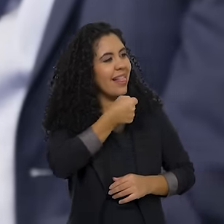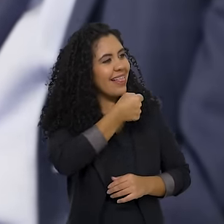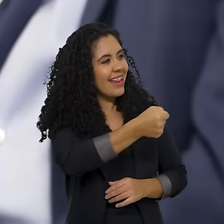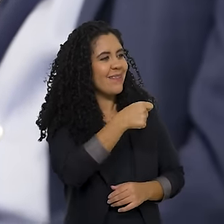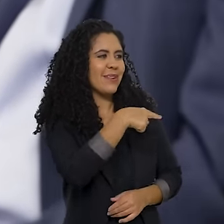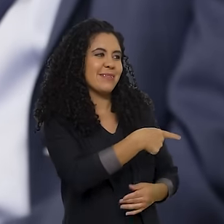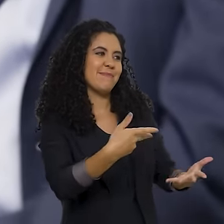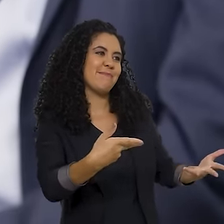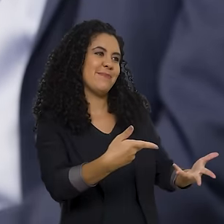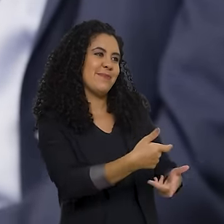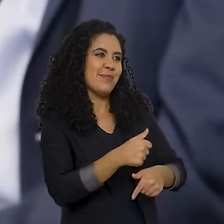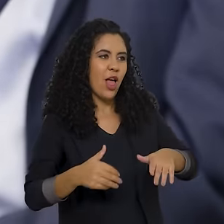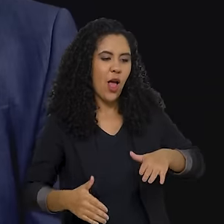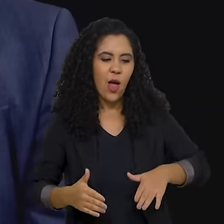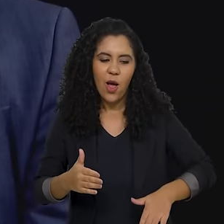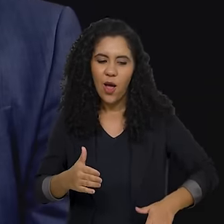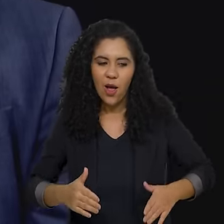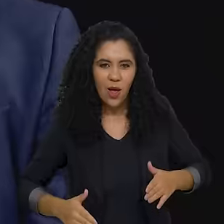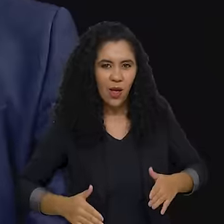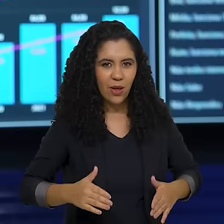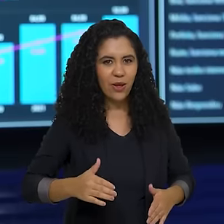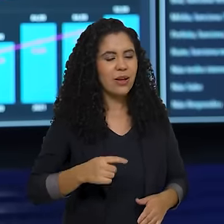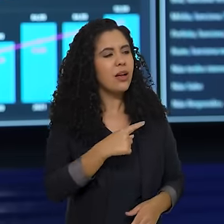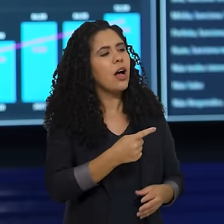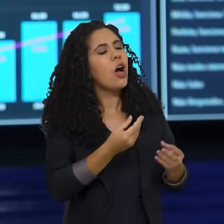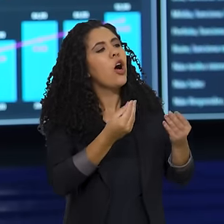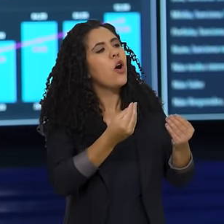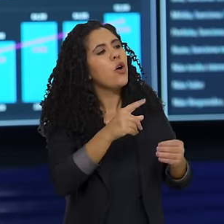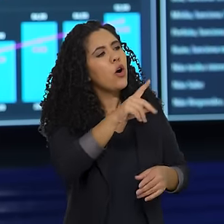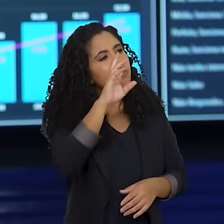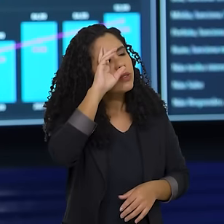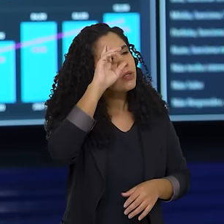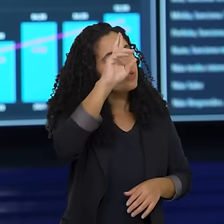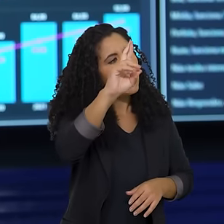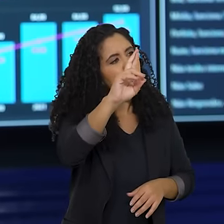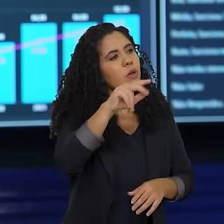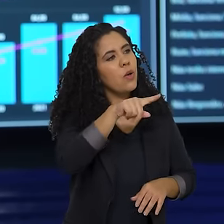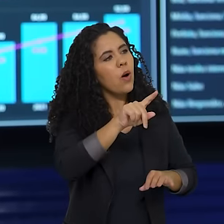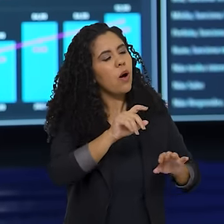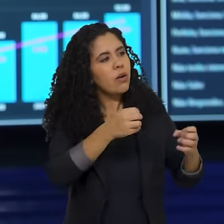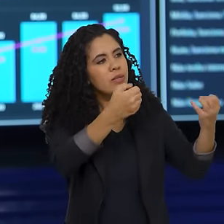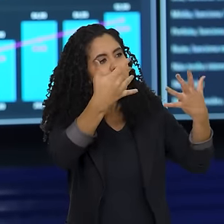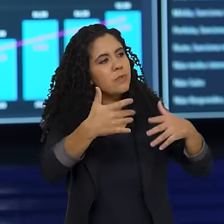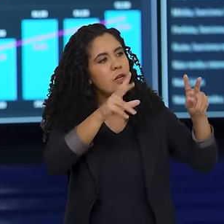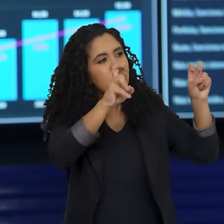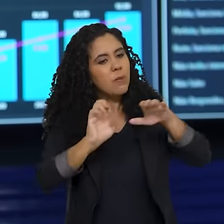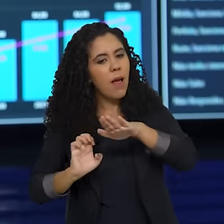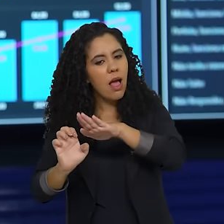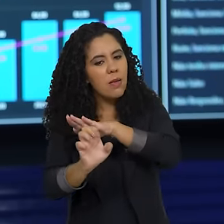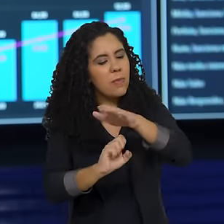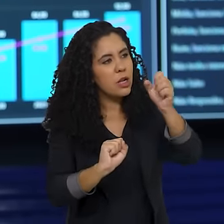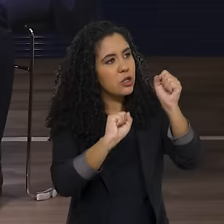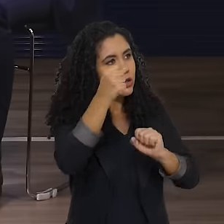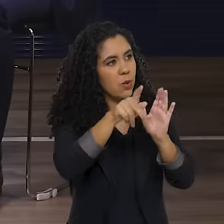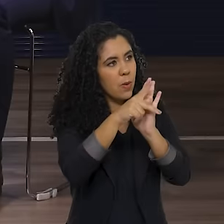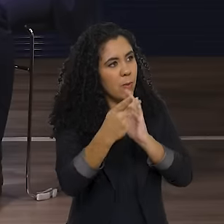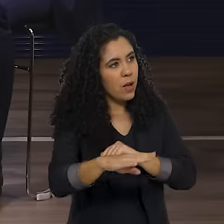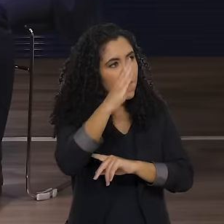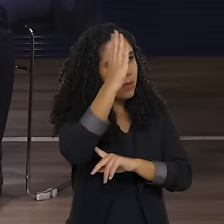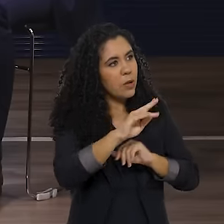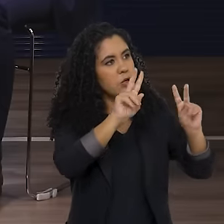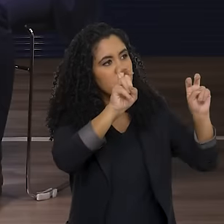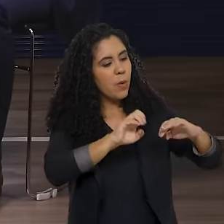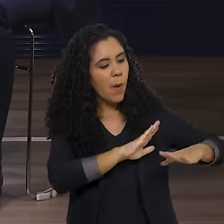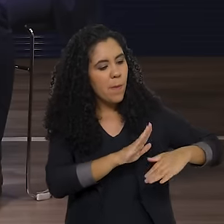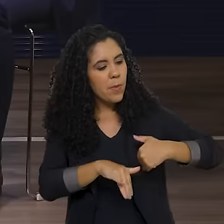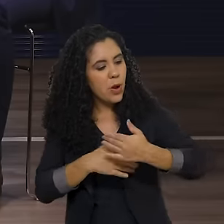entrevista, que eu achei ele sensacional. Muito bem. Como o senhor posicionaria as empresas e indústrias brasileiras em relação ao mundo